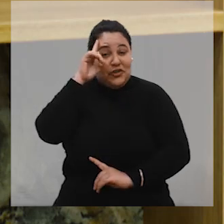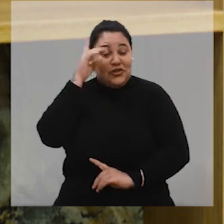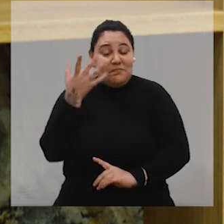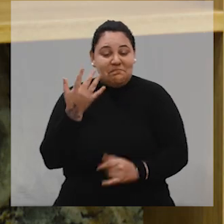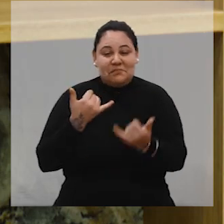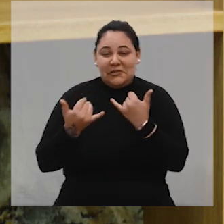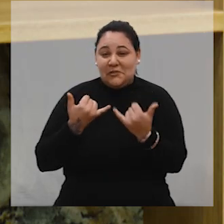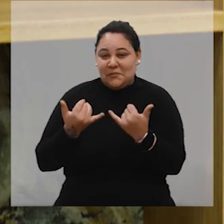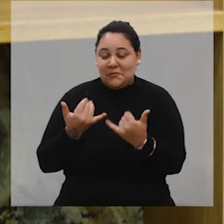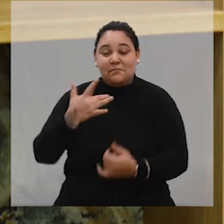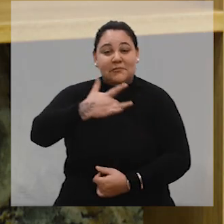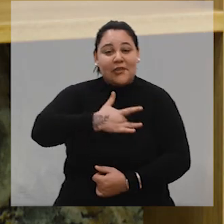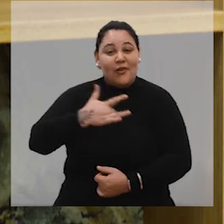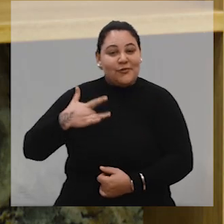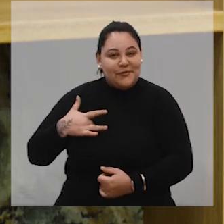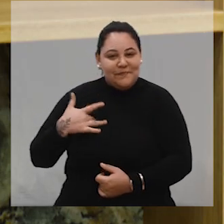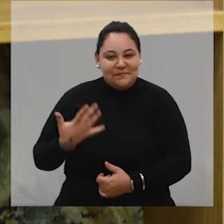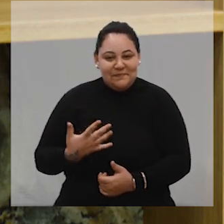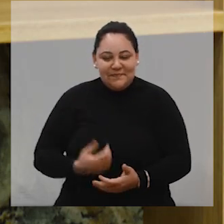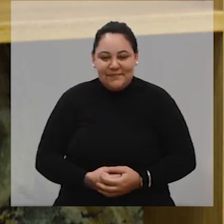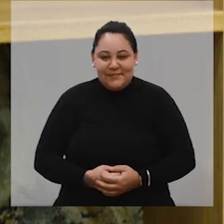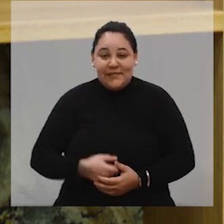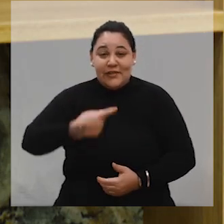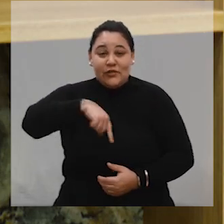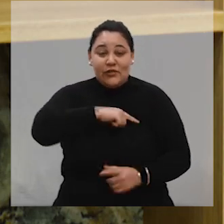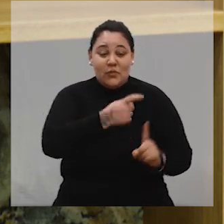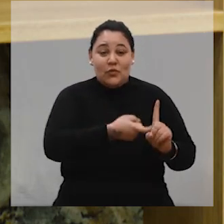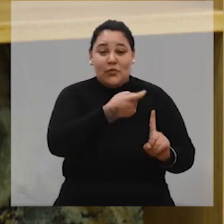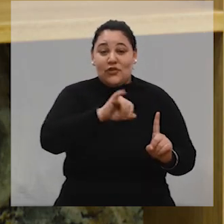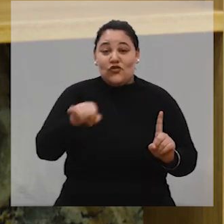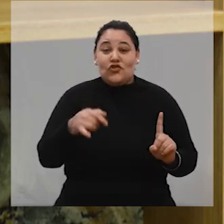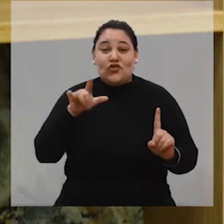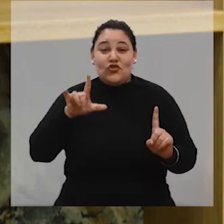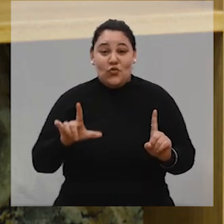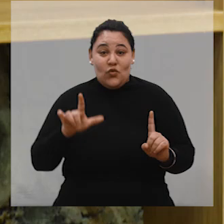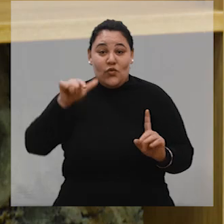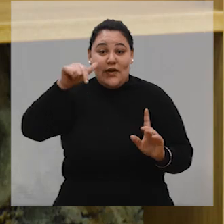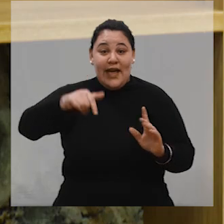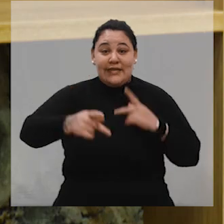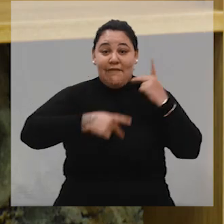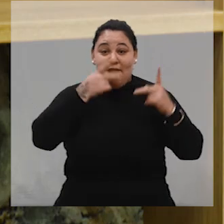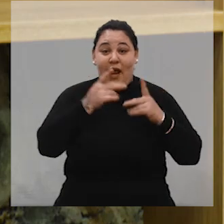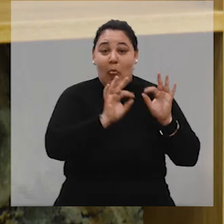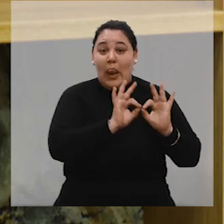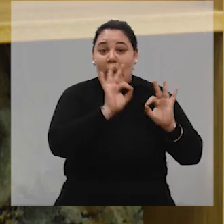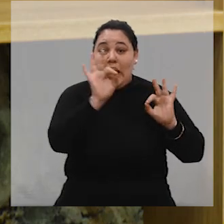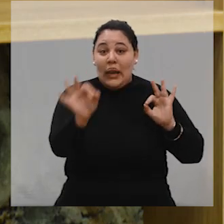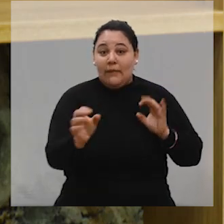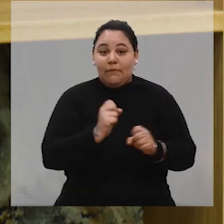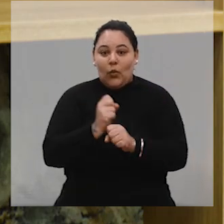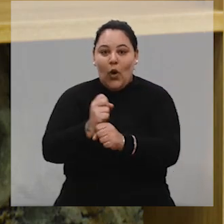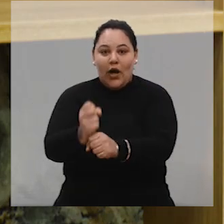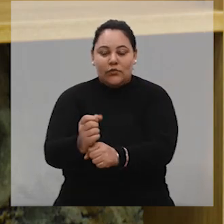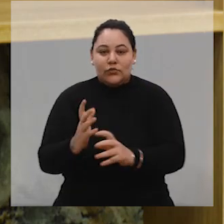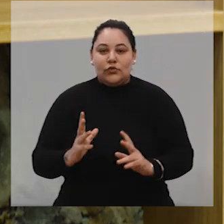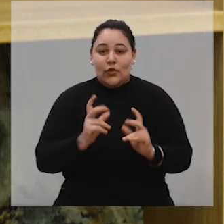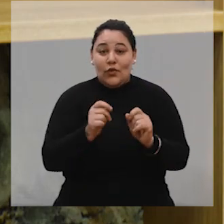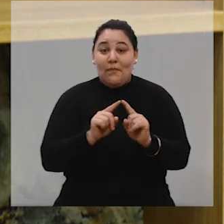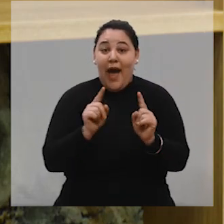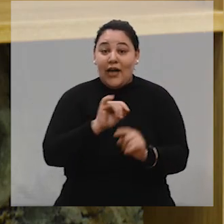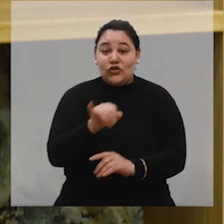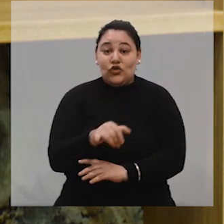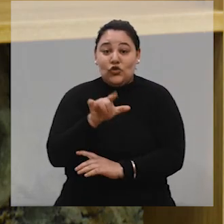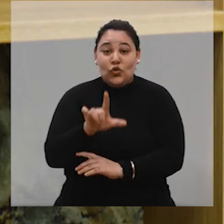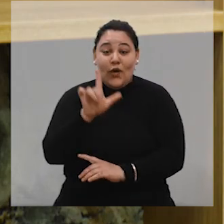por exemplo, saúde. Nós estamos no mês de julho, essa fala ela vai se estender durante todo o ano, mas julho é